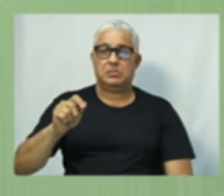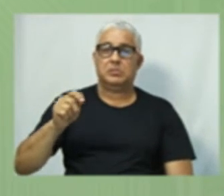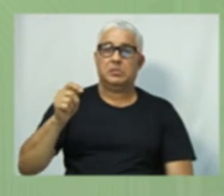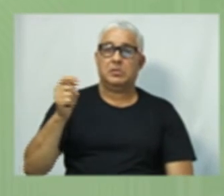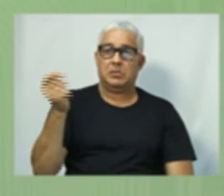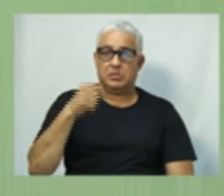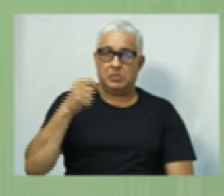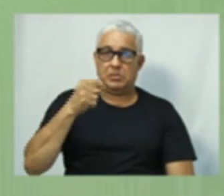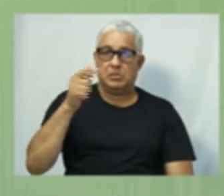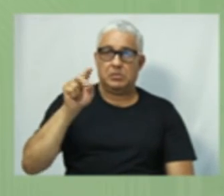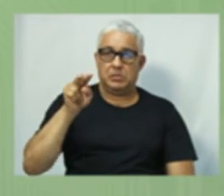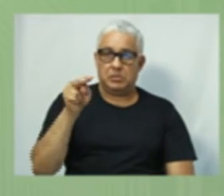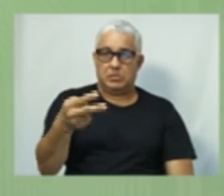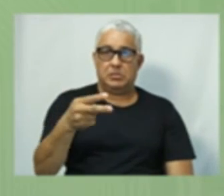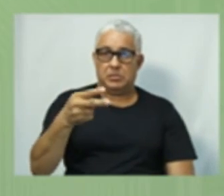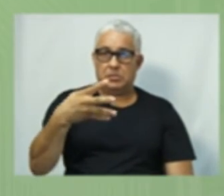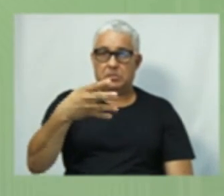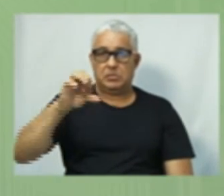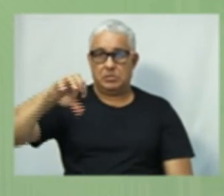2.490.